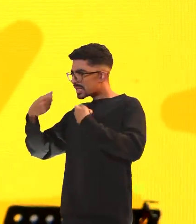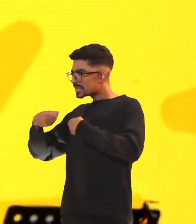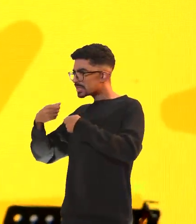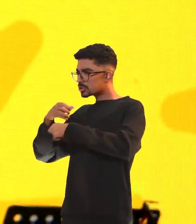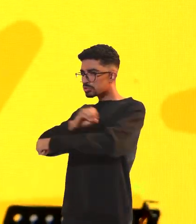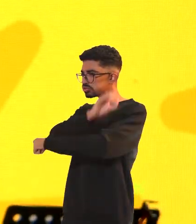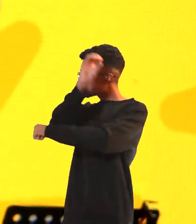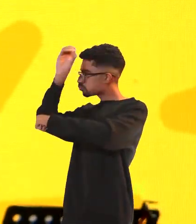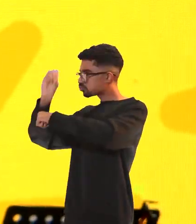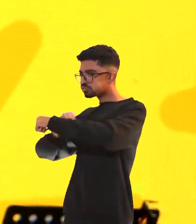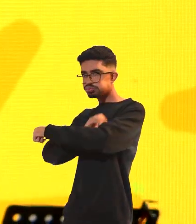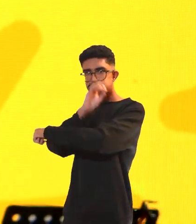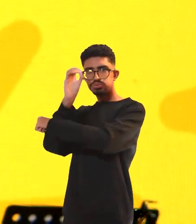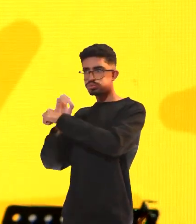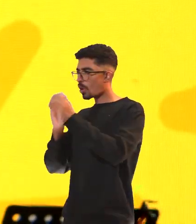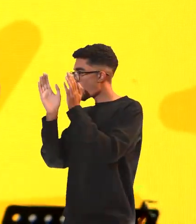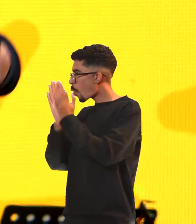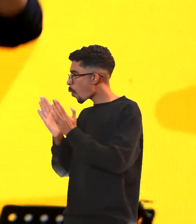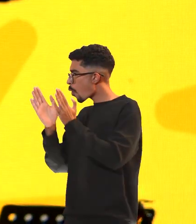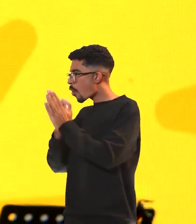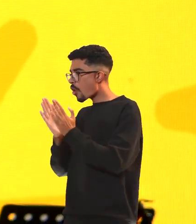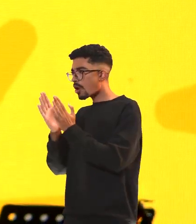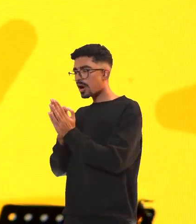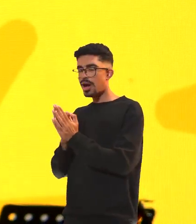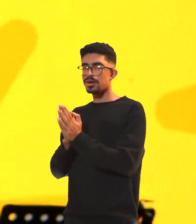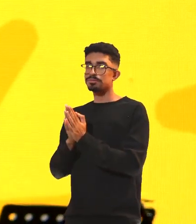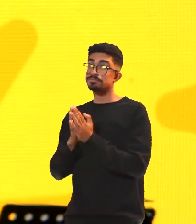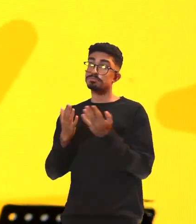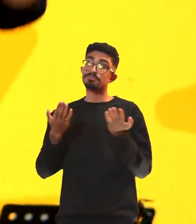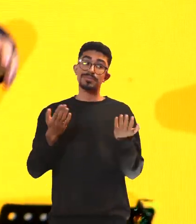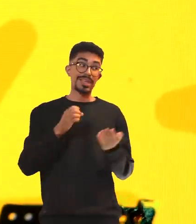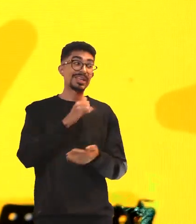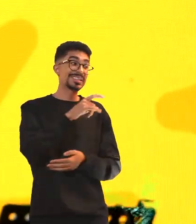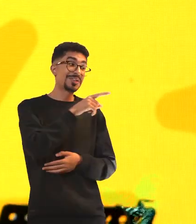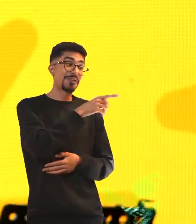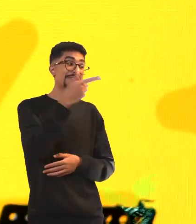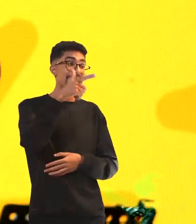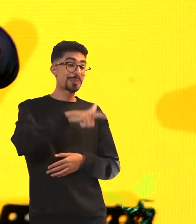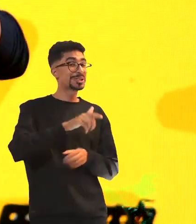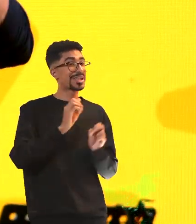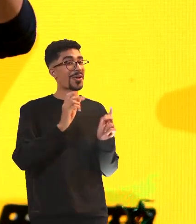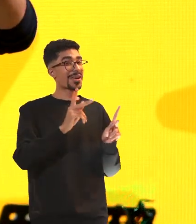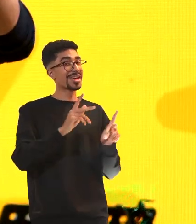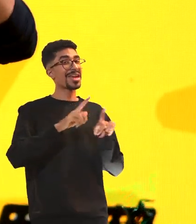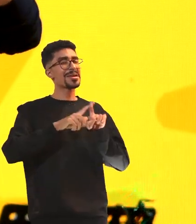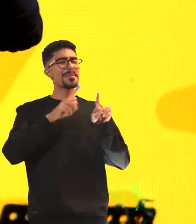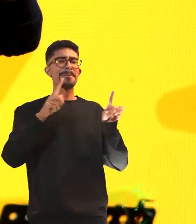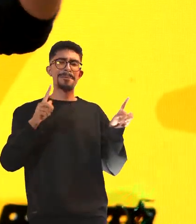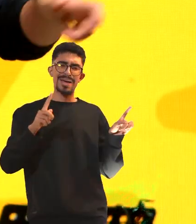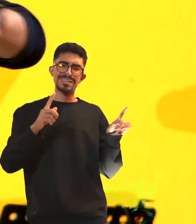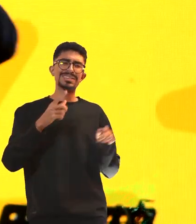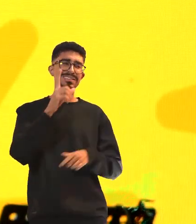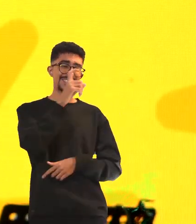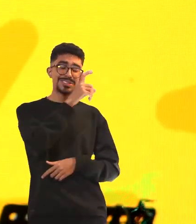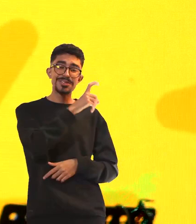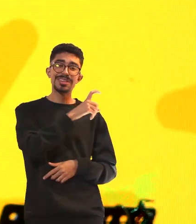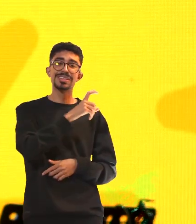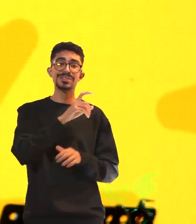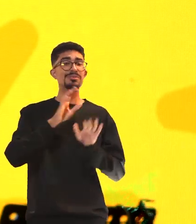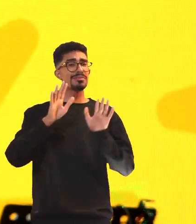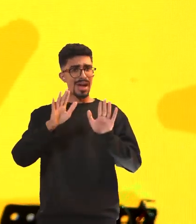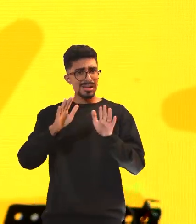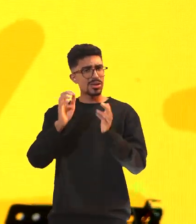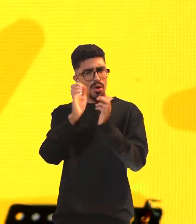Mas tenha um tempo diário com o Senhor, mantenha a mente nas coisas do Senhor. mantenha o coração, bota um louvor,